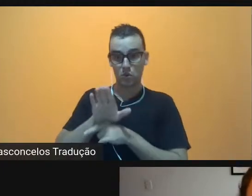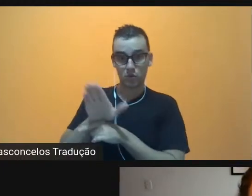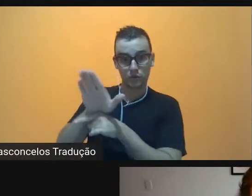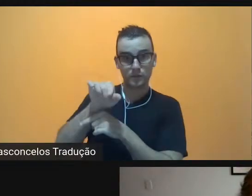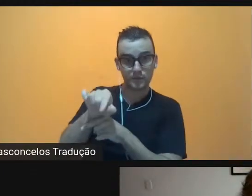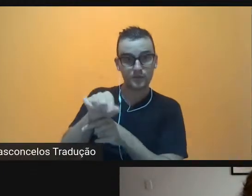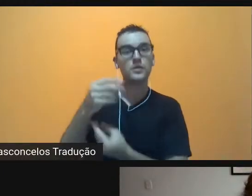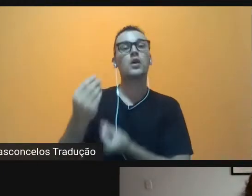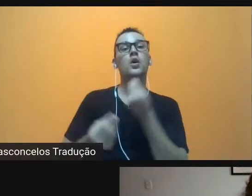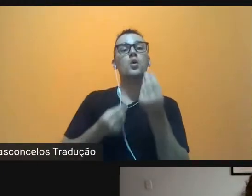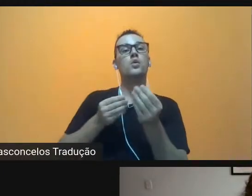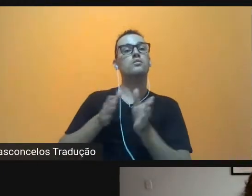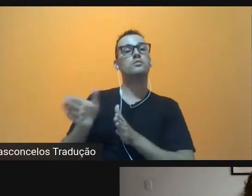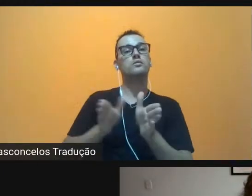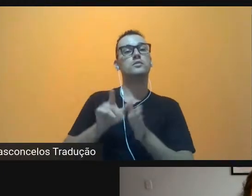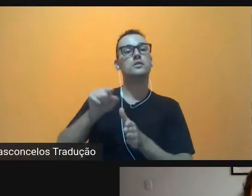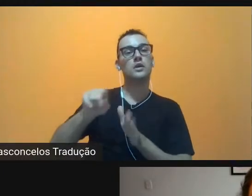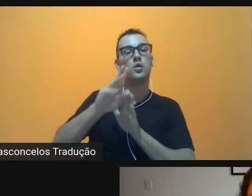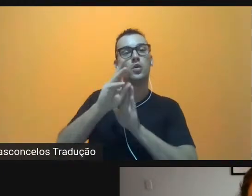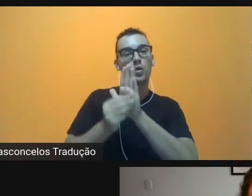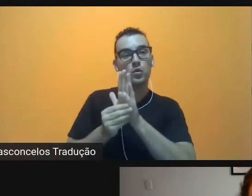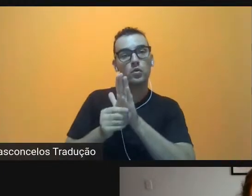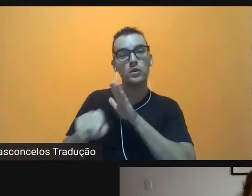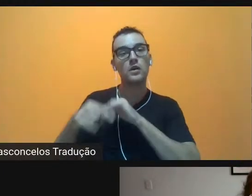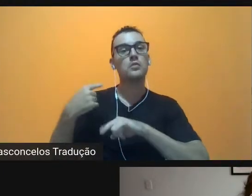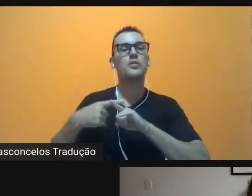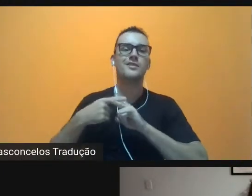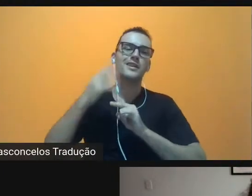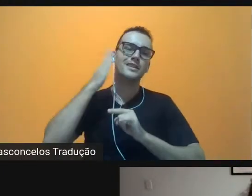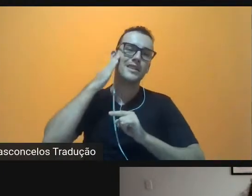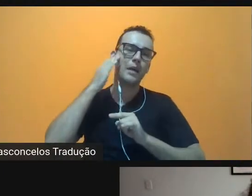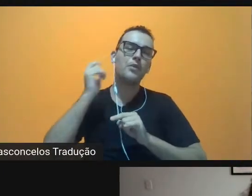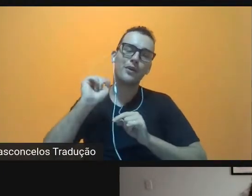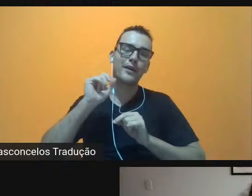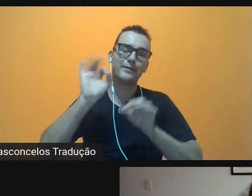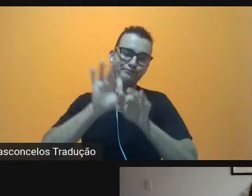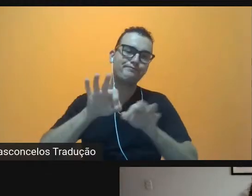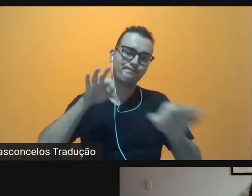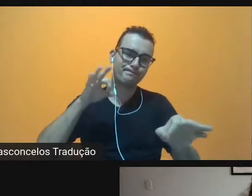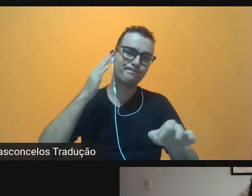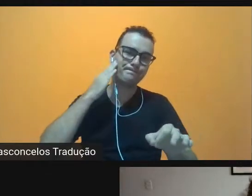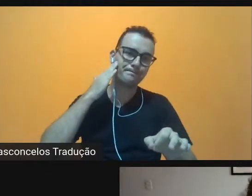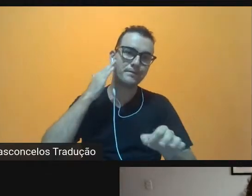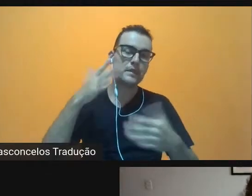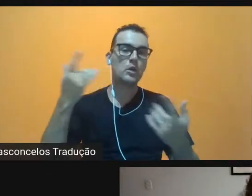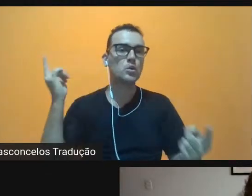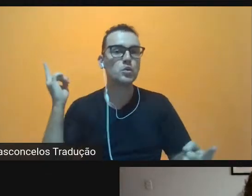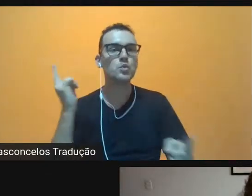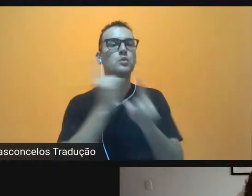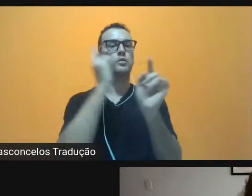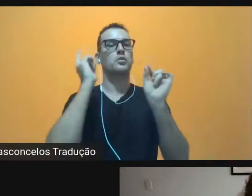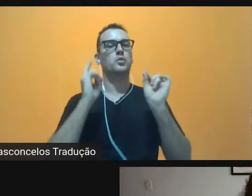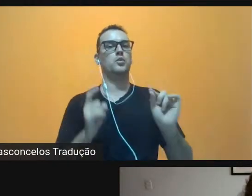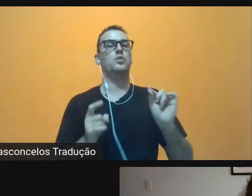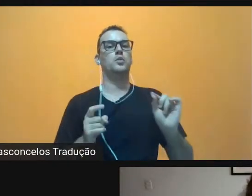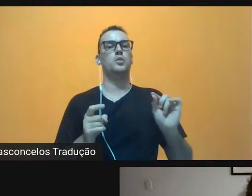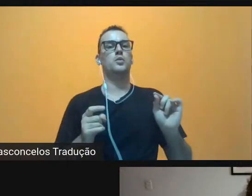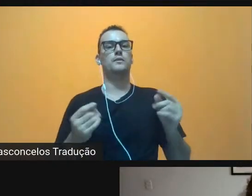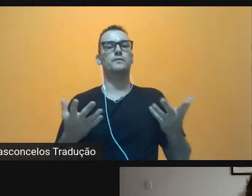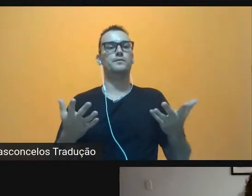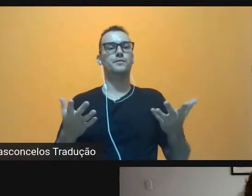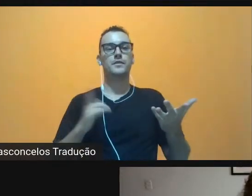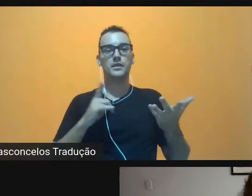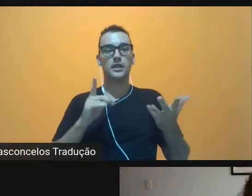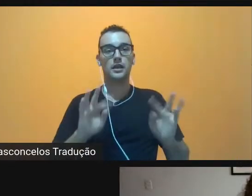como acessibilizar esse conteúdo, sendo que a gente está à distância. E aí foi que eu descobri essa, né, a